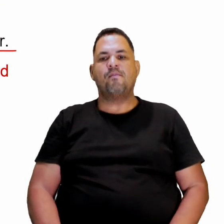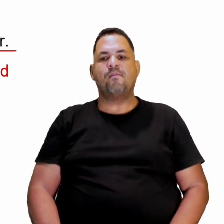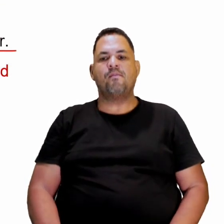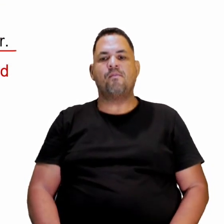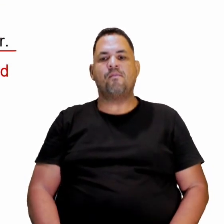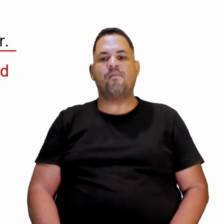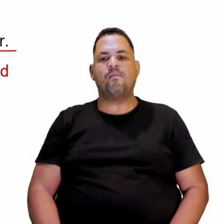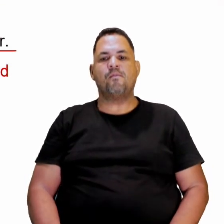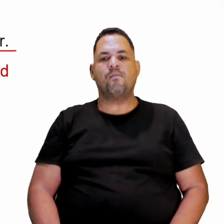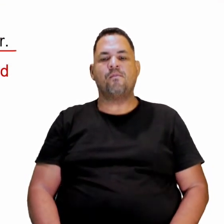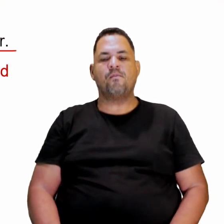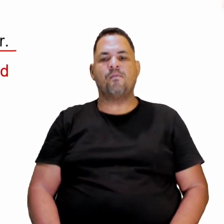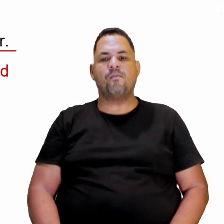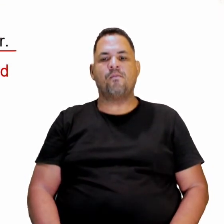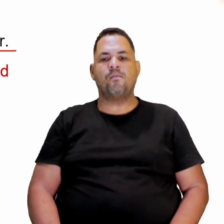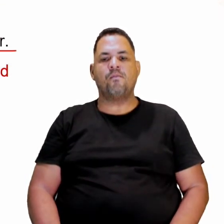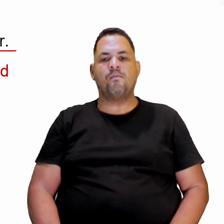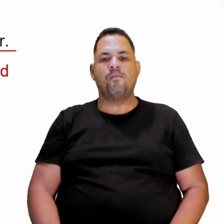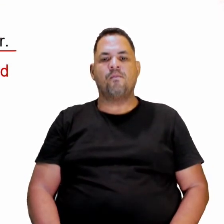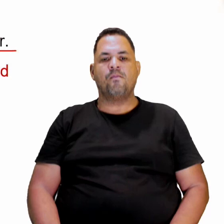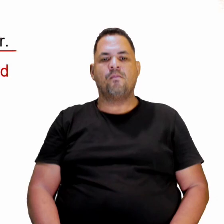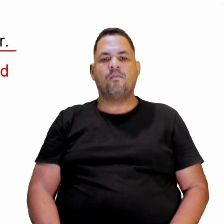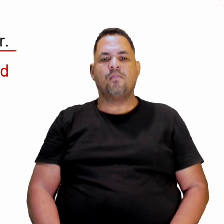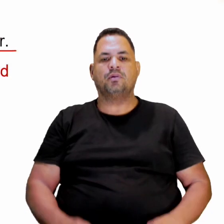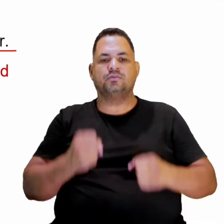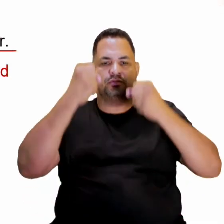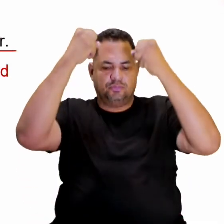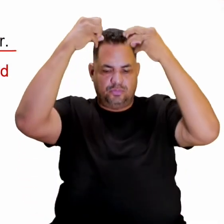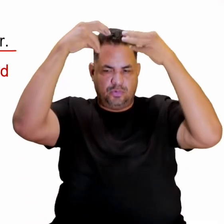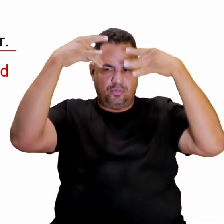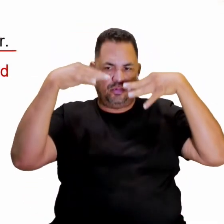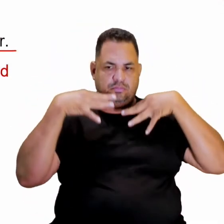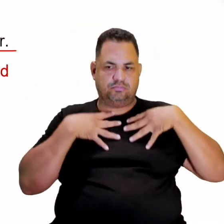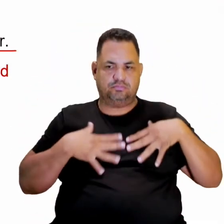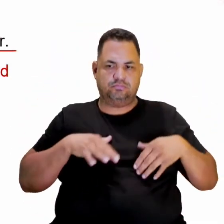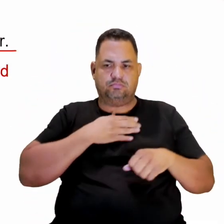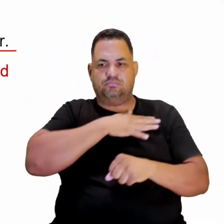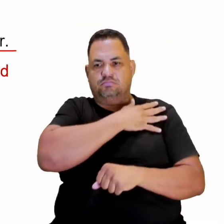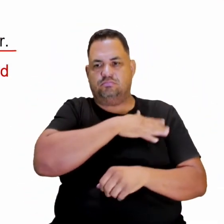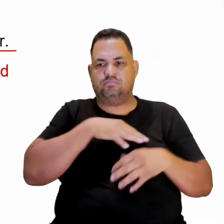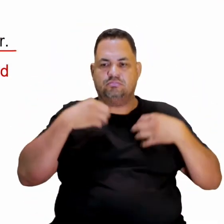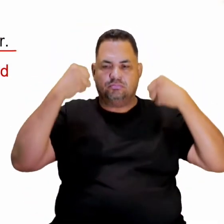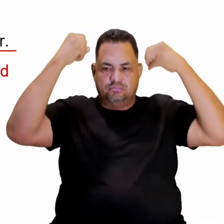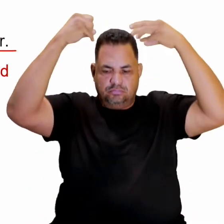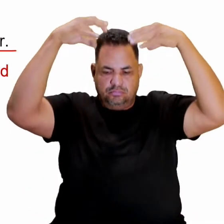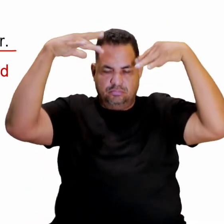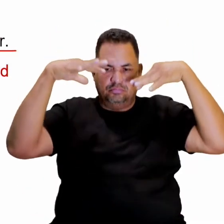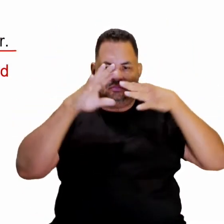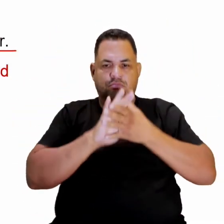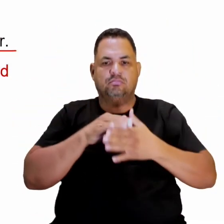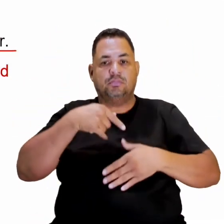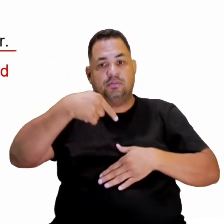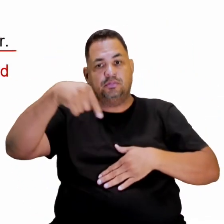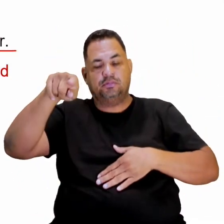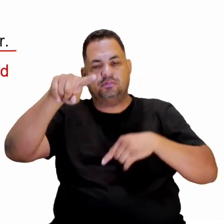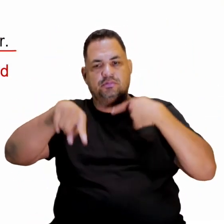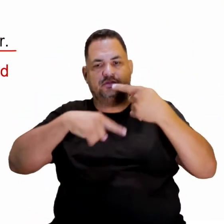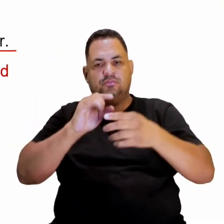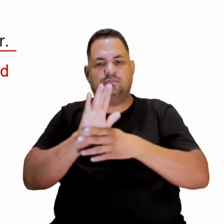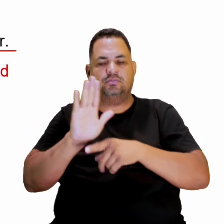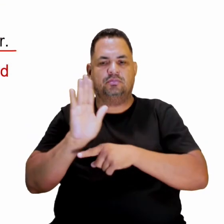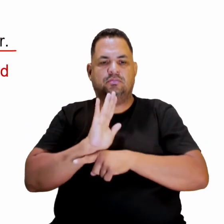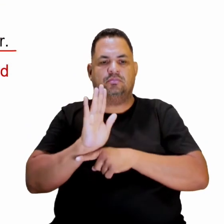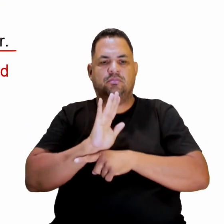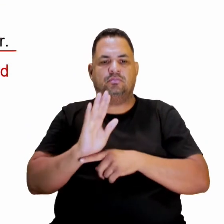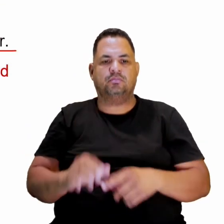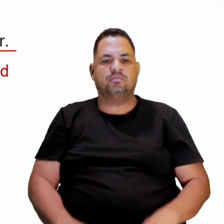movie theater, ou seja, ele tomou banho, né? Se lavou aí, né? Para ir pro cinema.